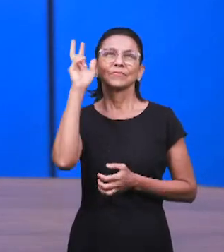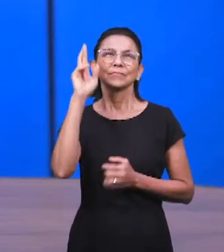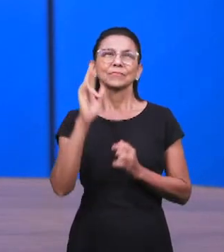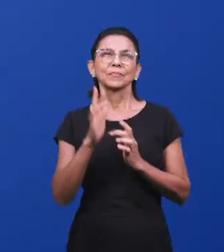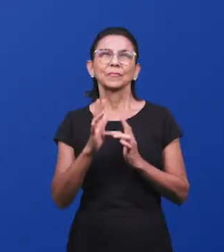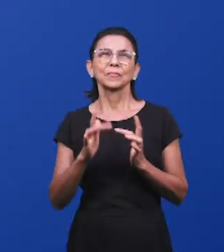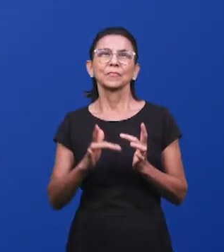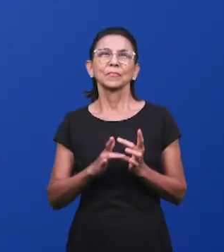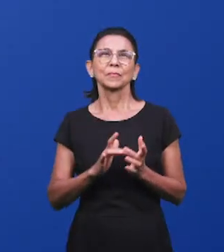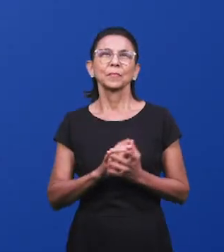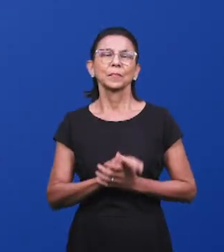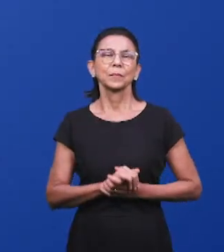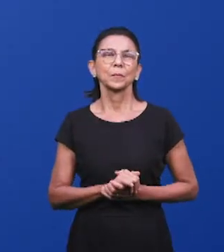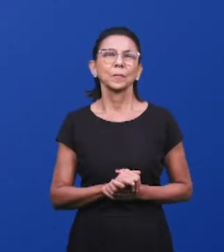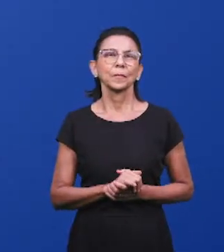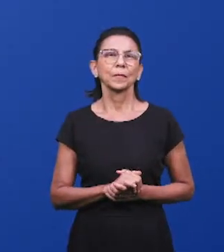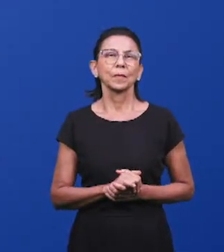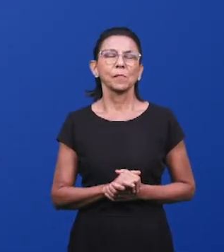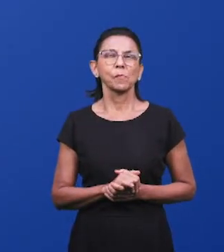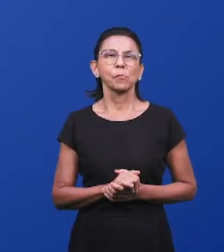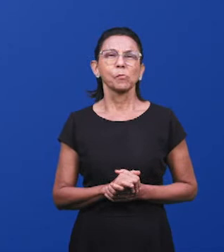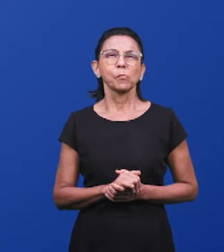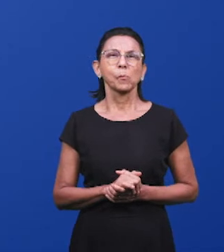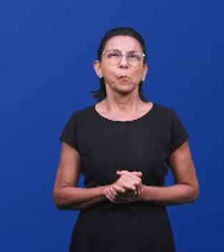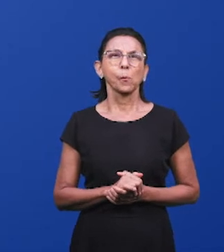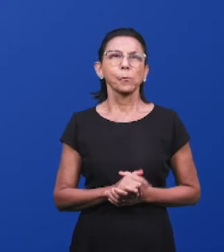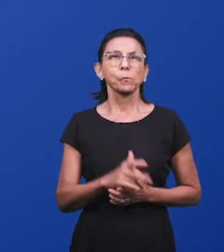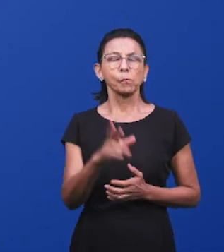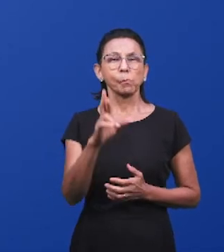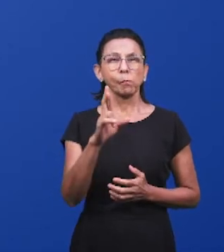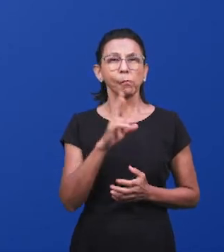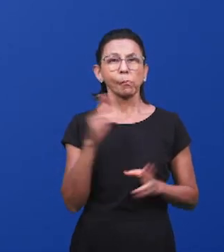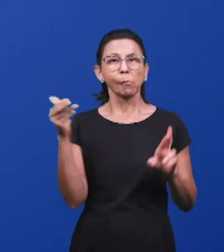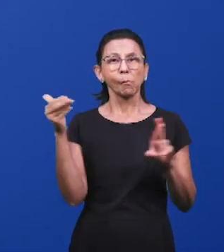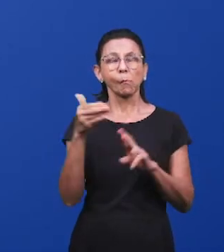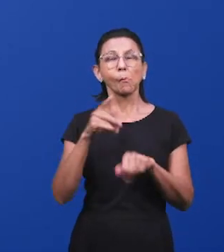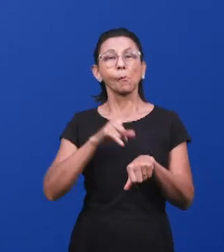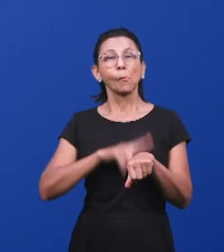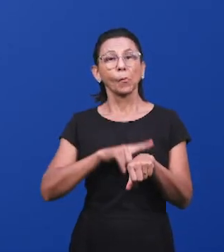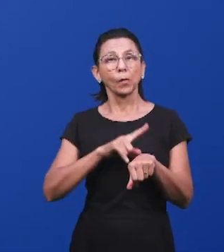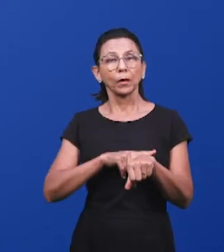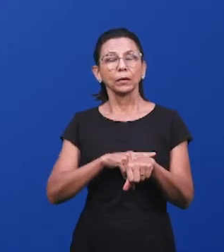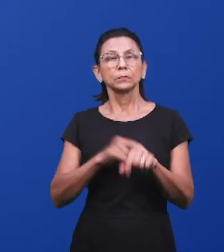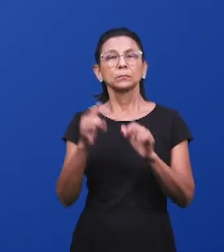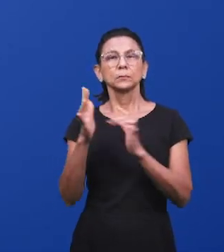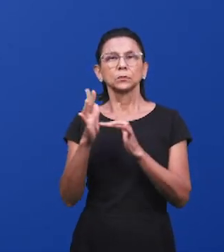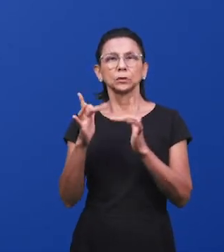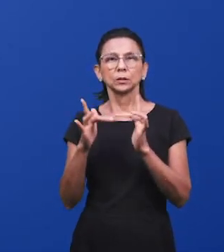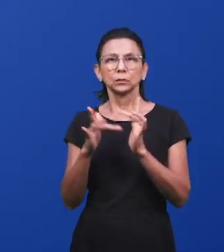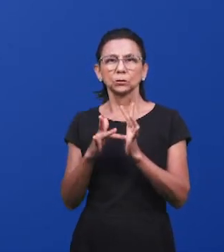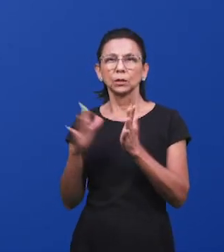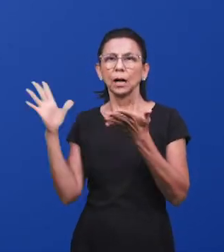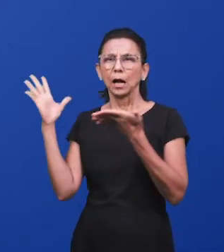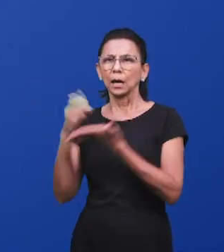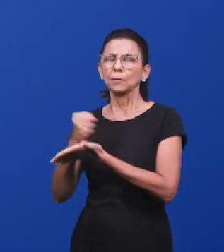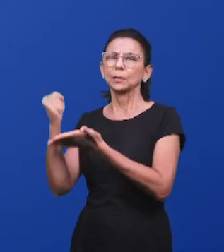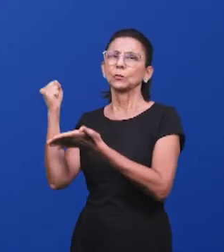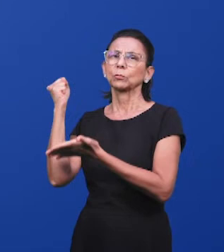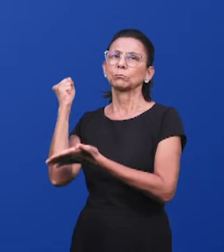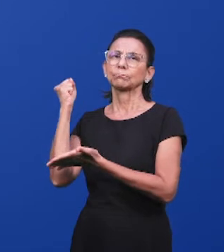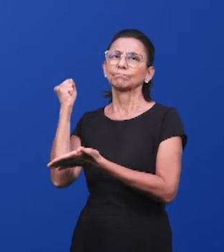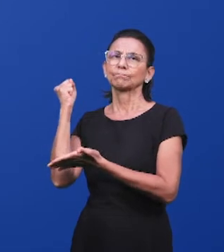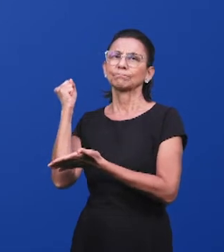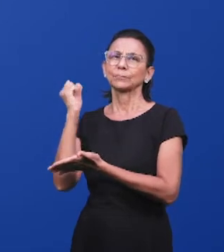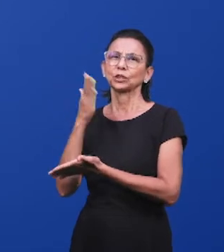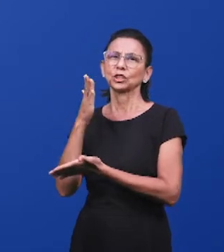companheiro. Em resposta à pergunta de número 6, refere-se ao momento em que o Senhor Jesus já veio e arrebatou a sua